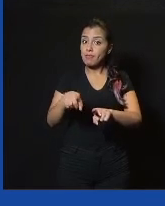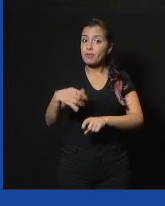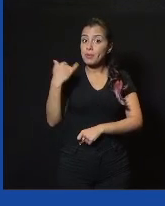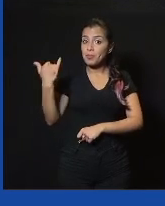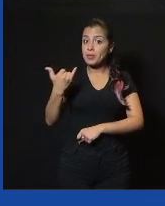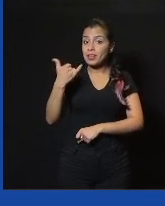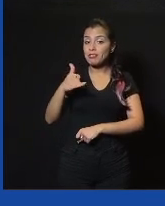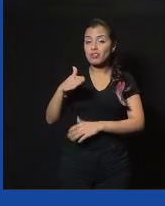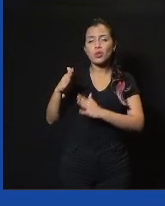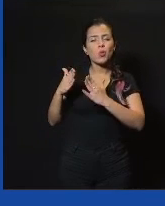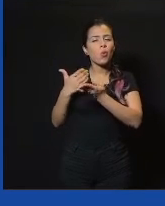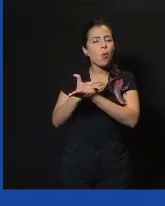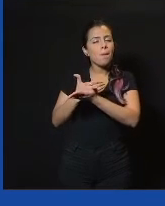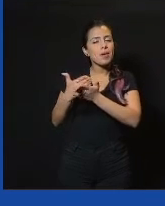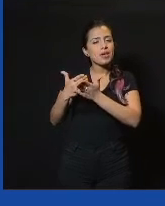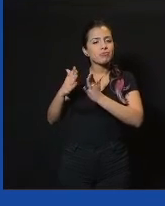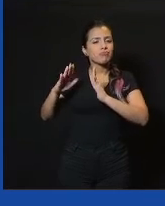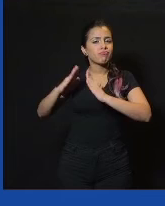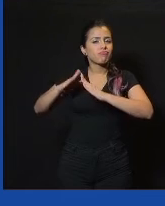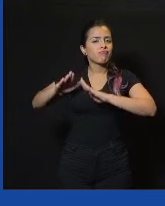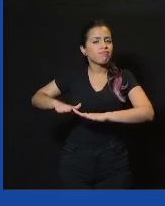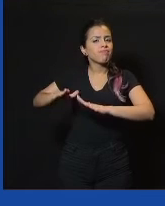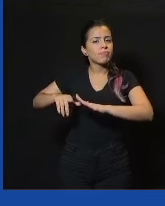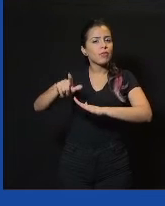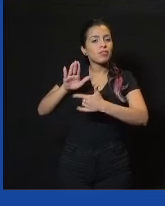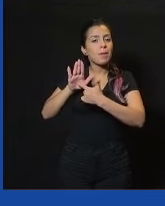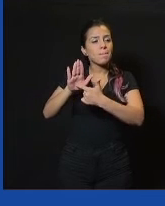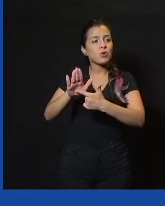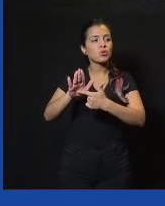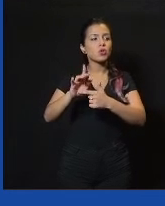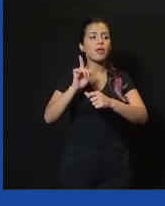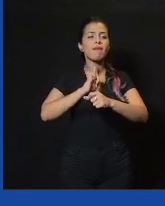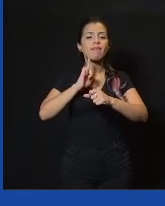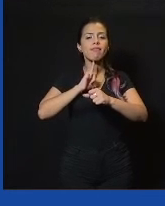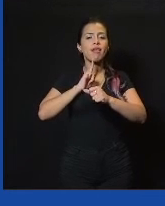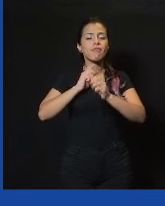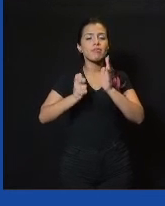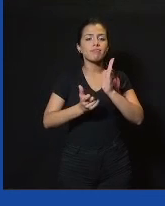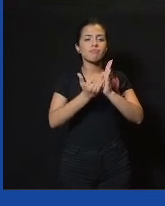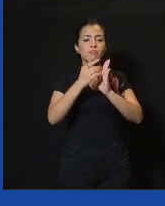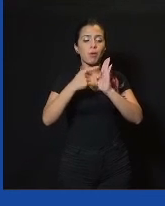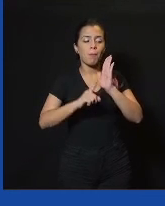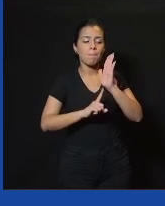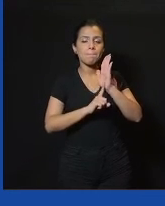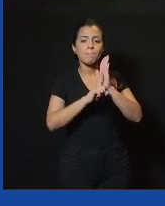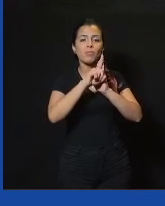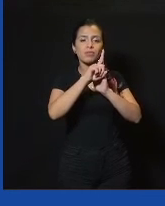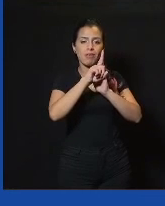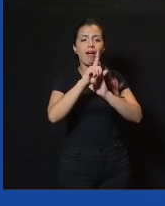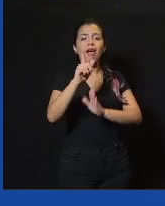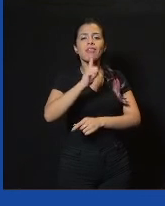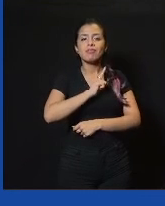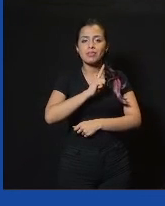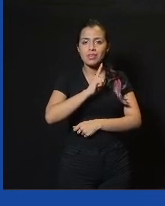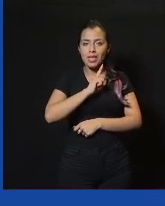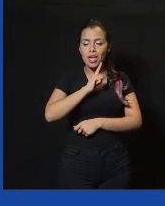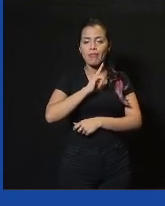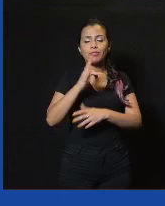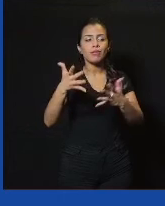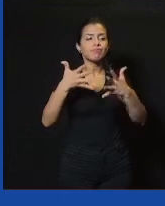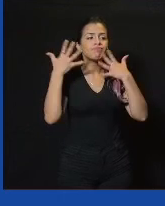No começo, você chegou a apresentar uns dados sobre isso, as pessoas às vezes saíam porque precisavam sair de casa mesmo, enfim, para arejar,